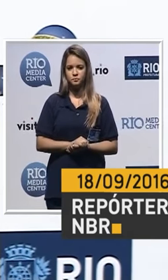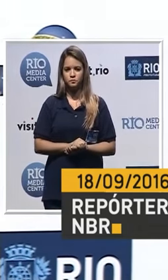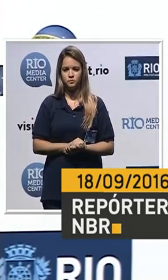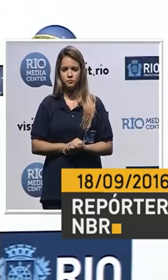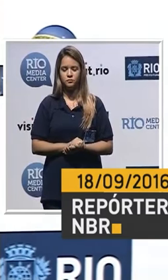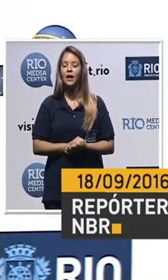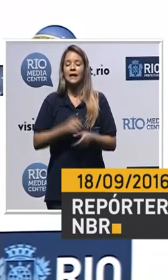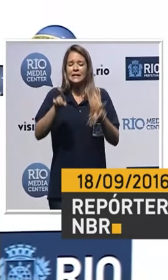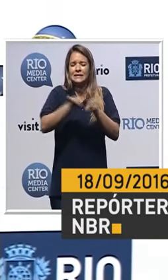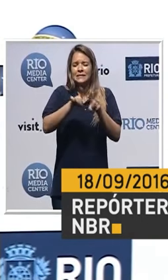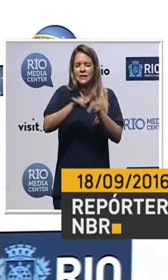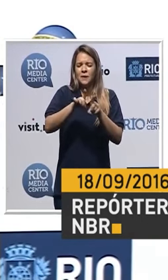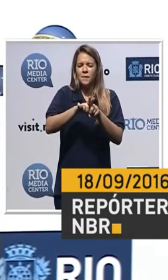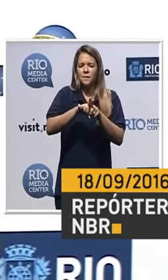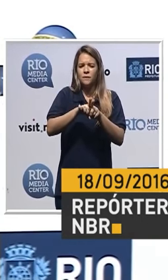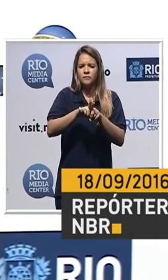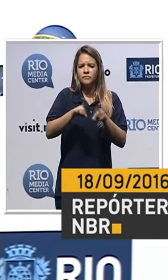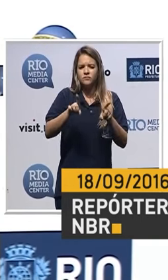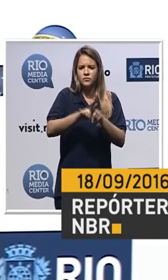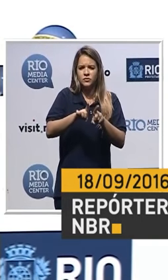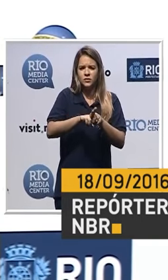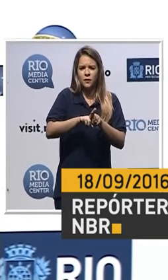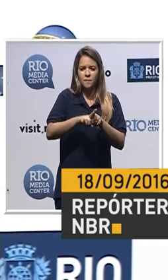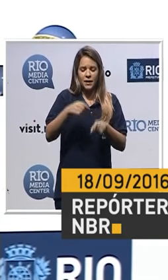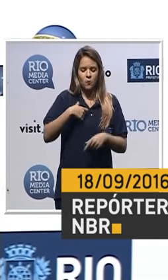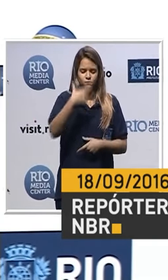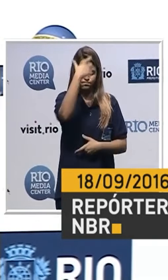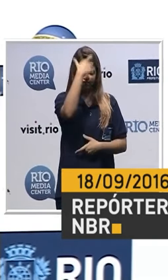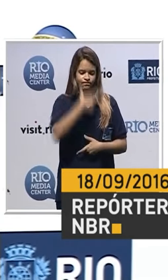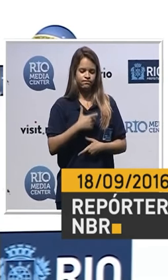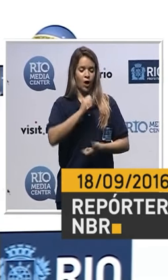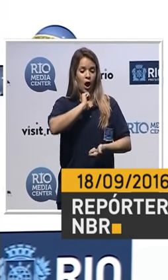Além disso, sou atleta